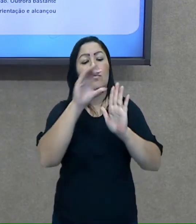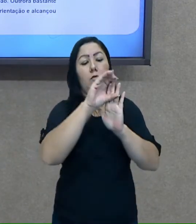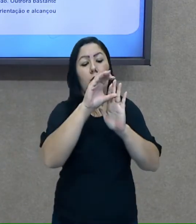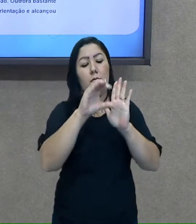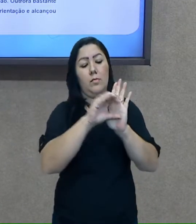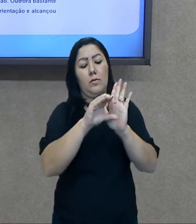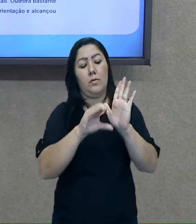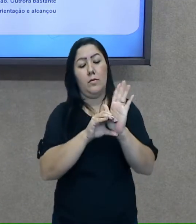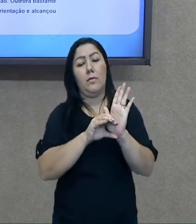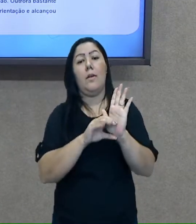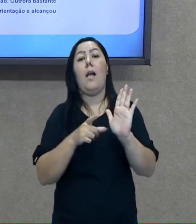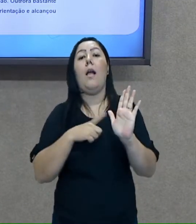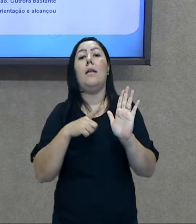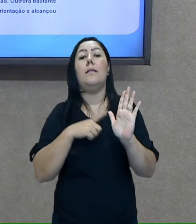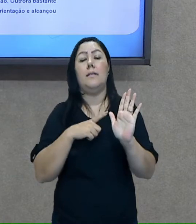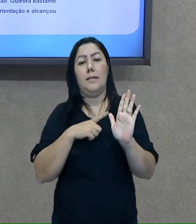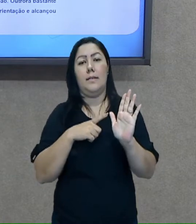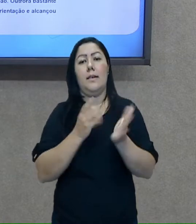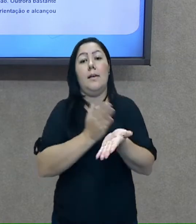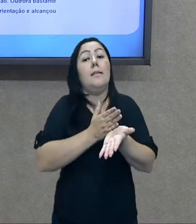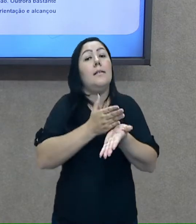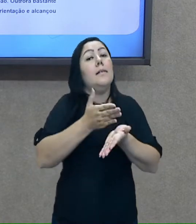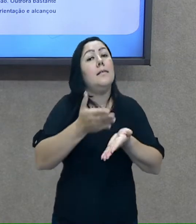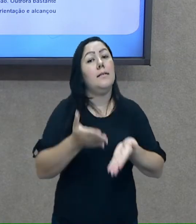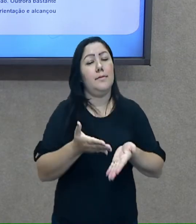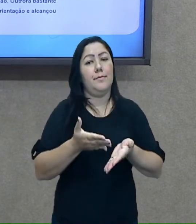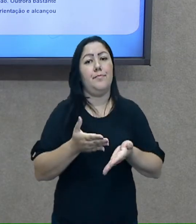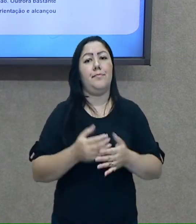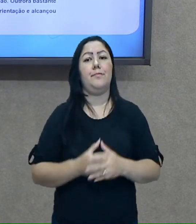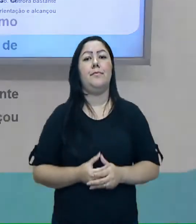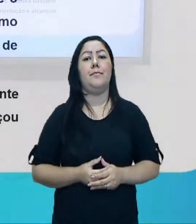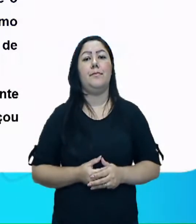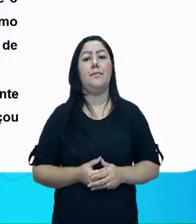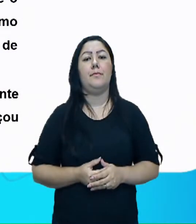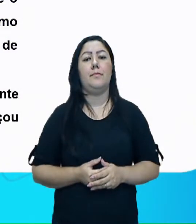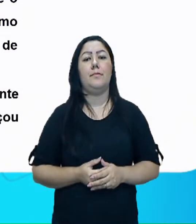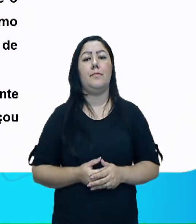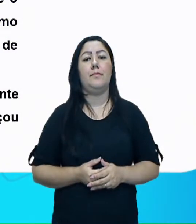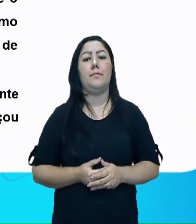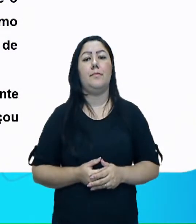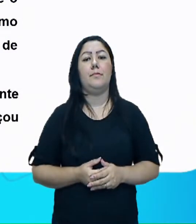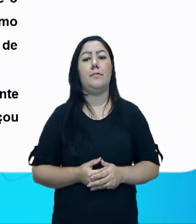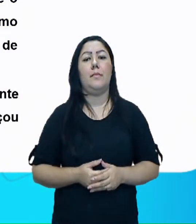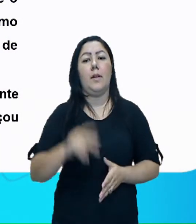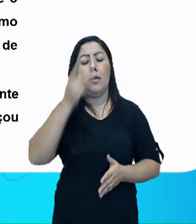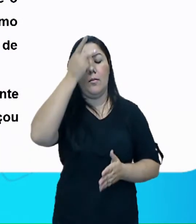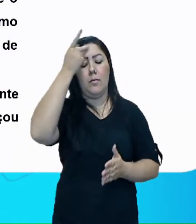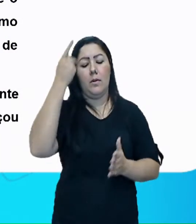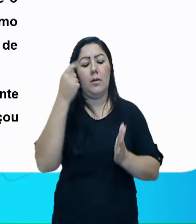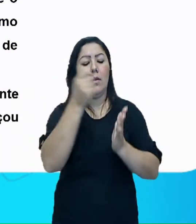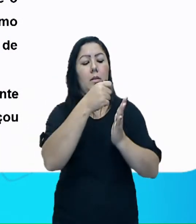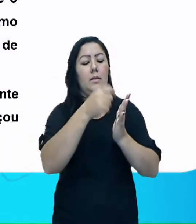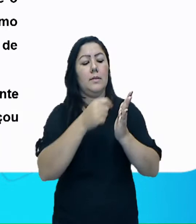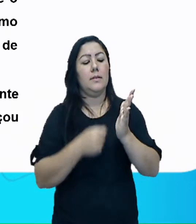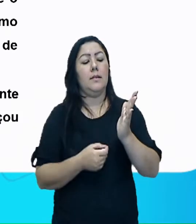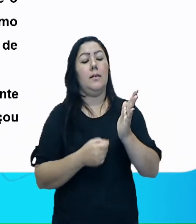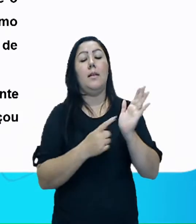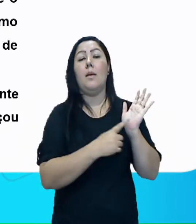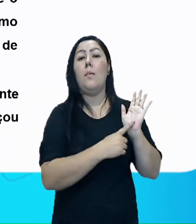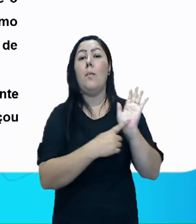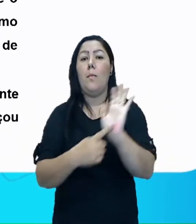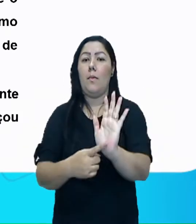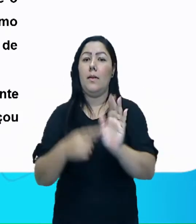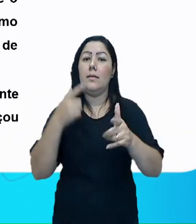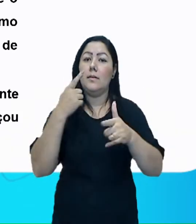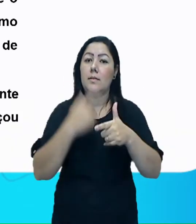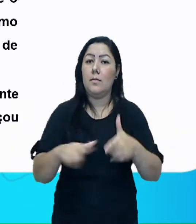temos a introdução, onde o autor apresenta o problema, que no caso aqui o